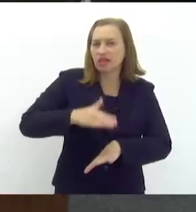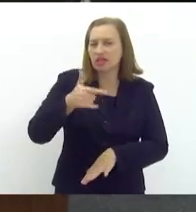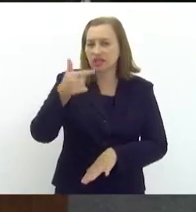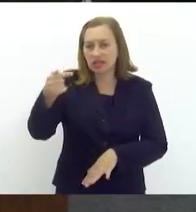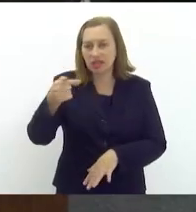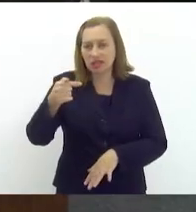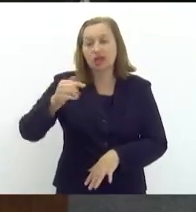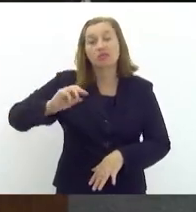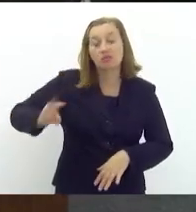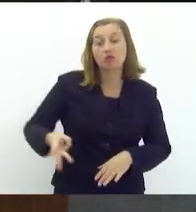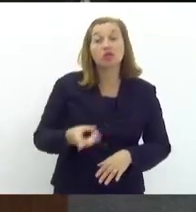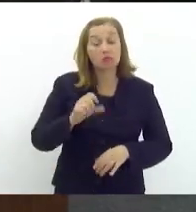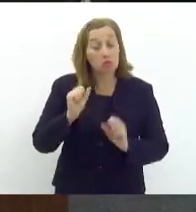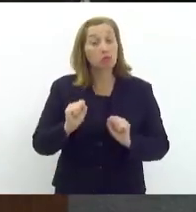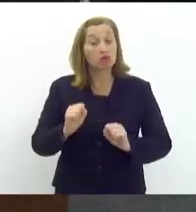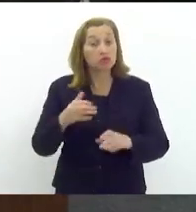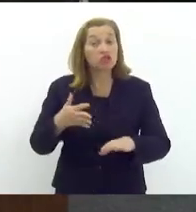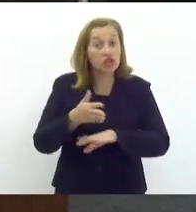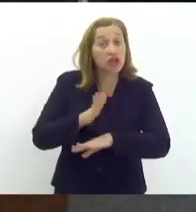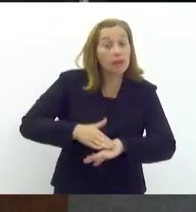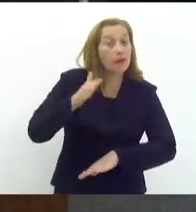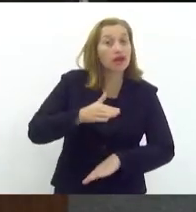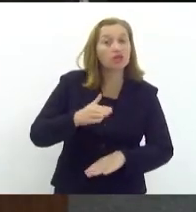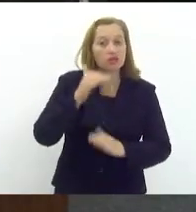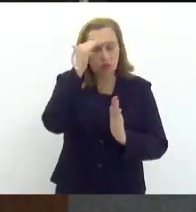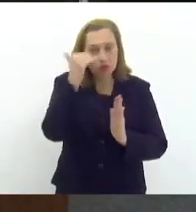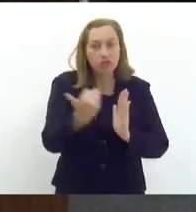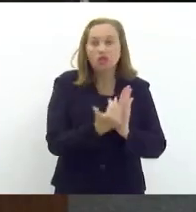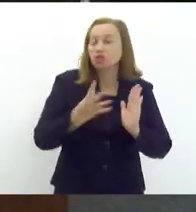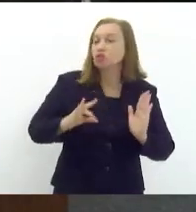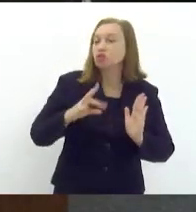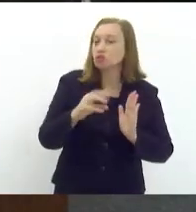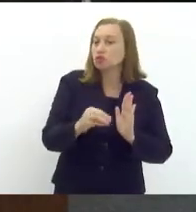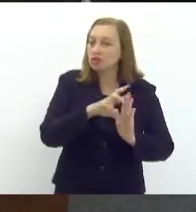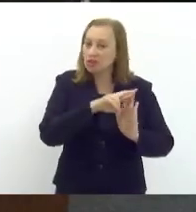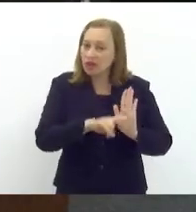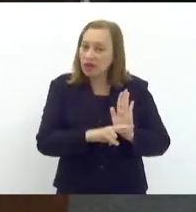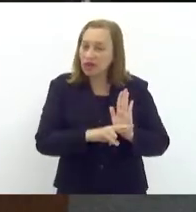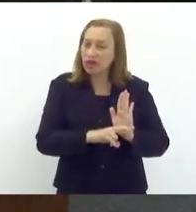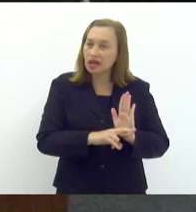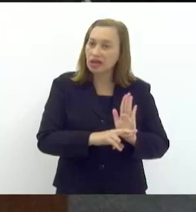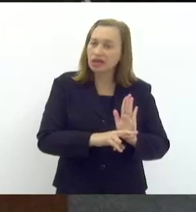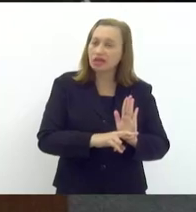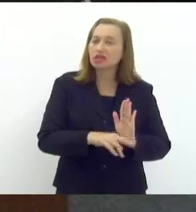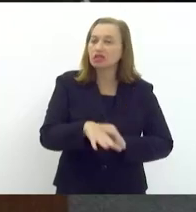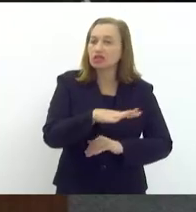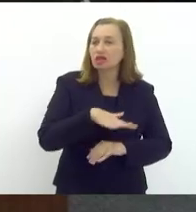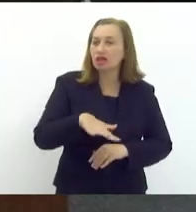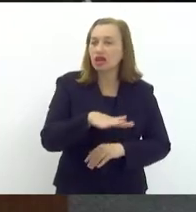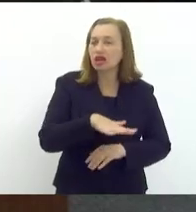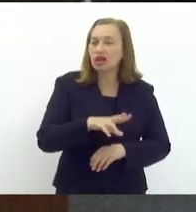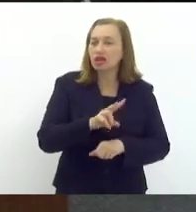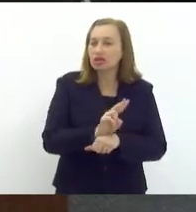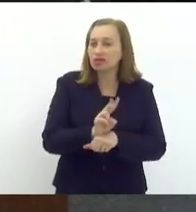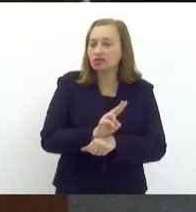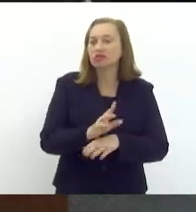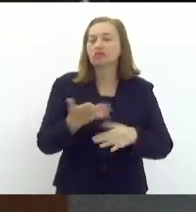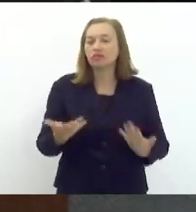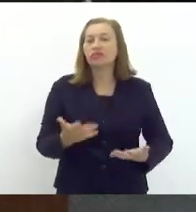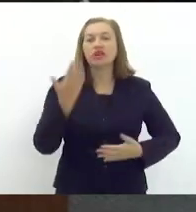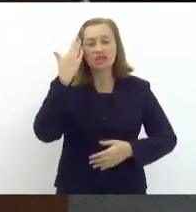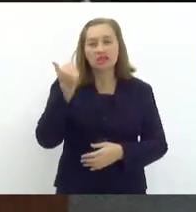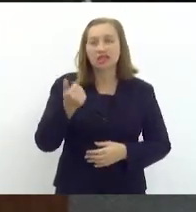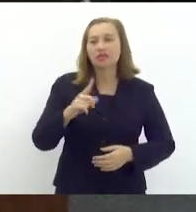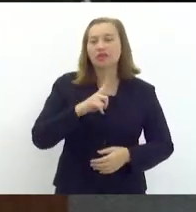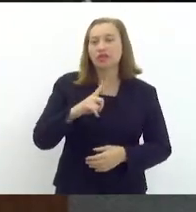condições de chegar a esse patamar com o pino todos os critérios inclusive unidade de conservação a gente sabe que tem